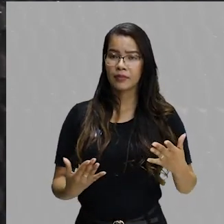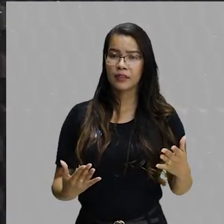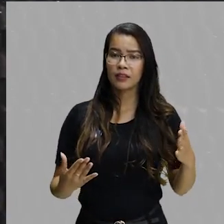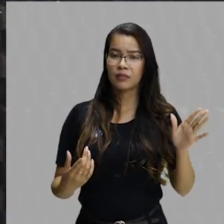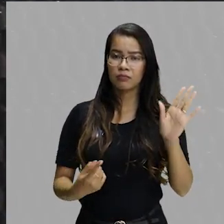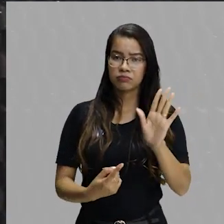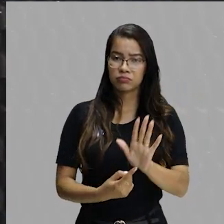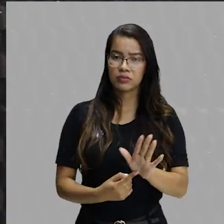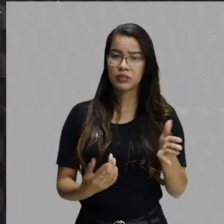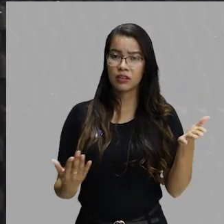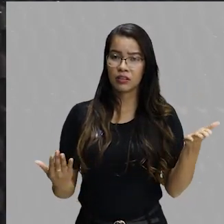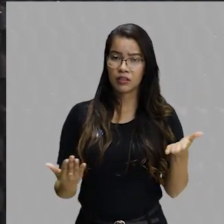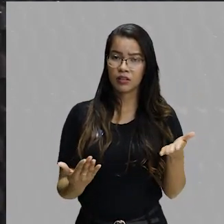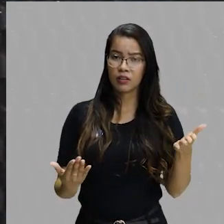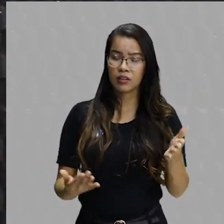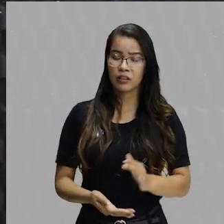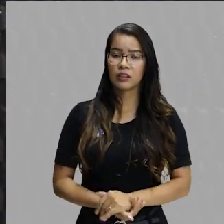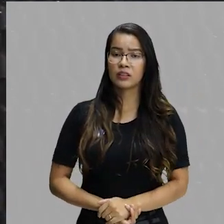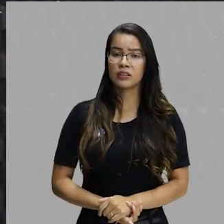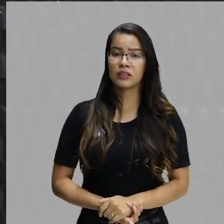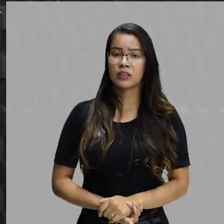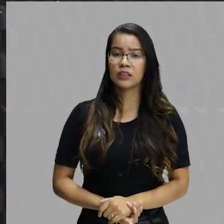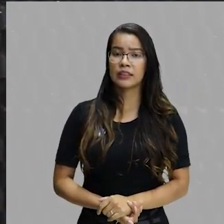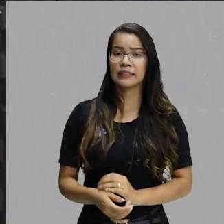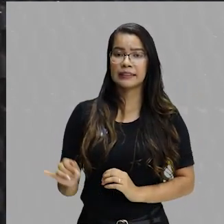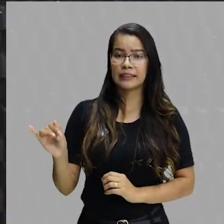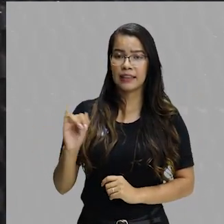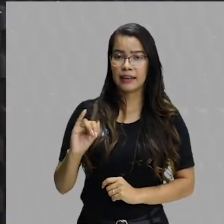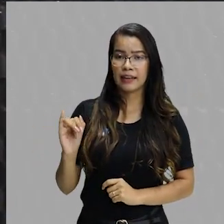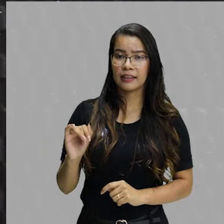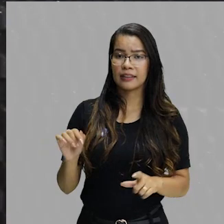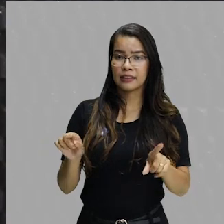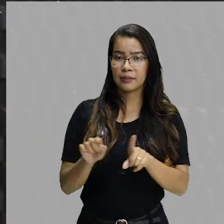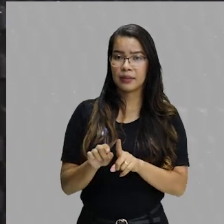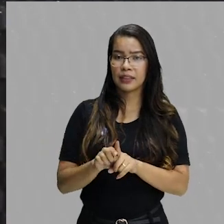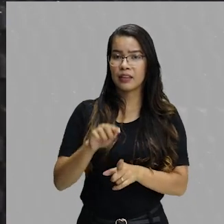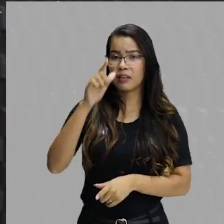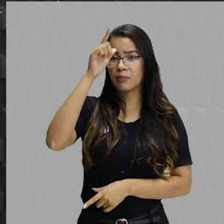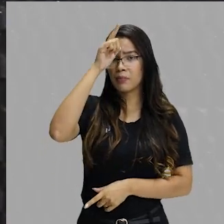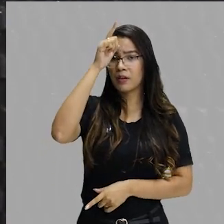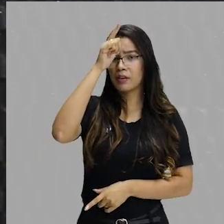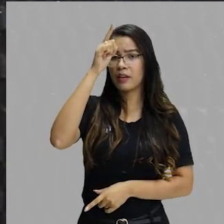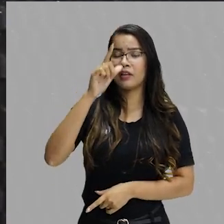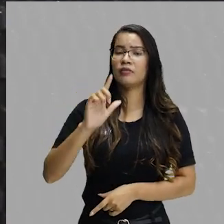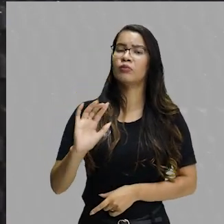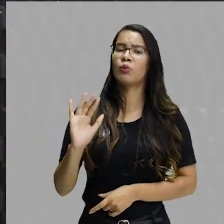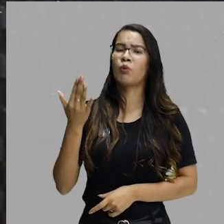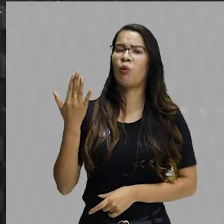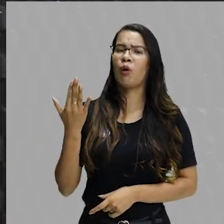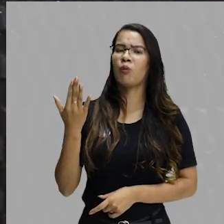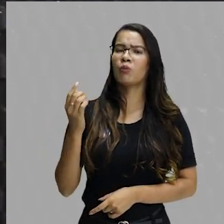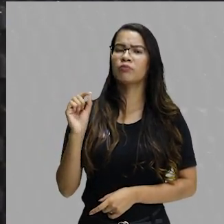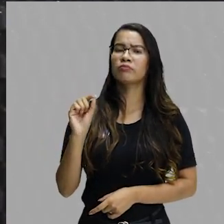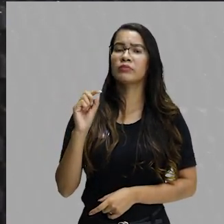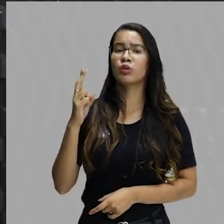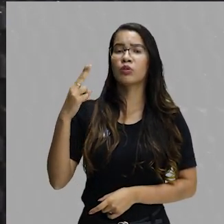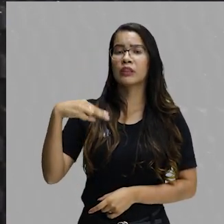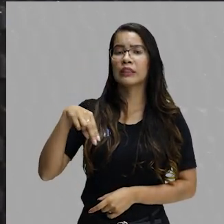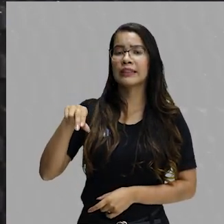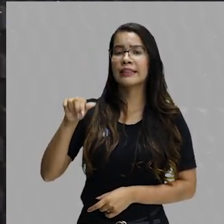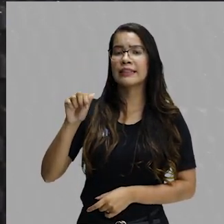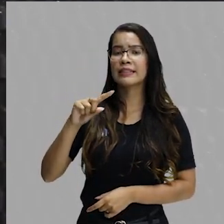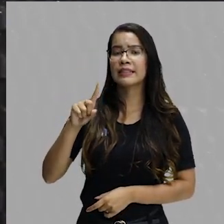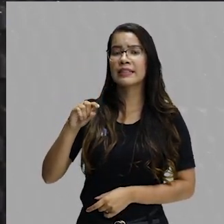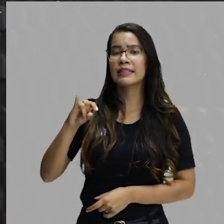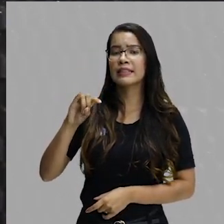na Itália como um fenômeno fascista, na Alemanha ele vai ser chamado de nazismo. E a grande pergunta que